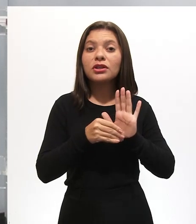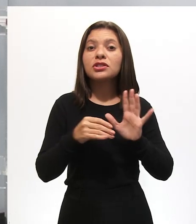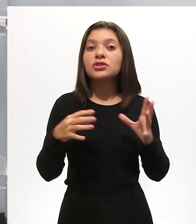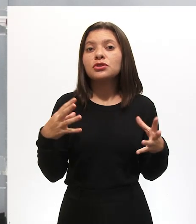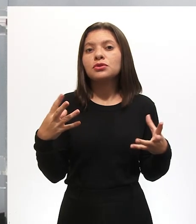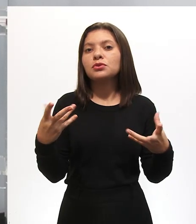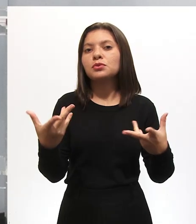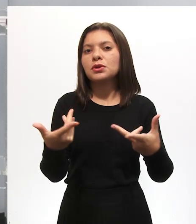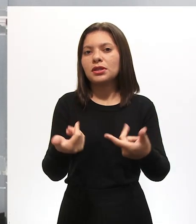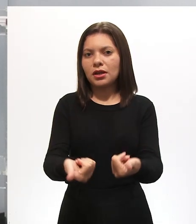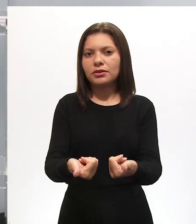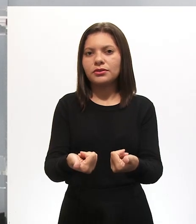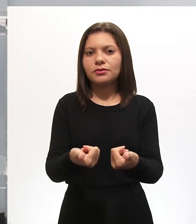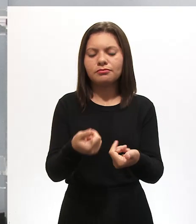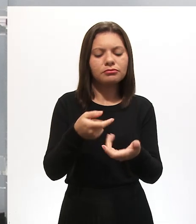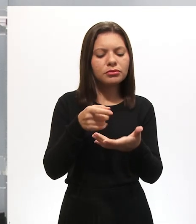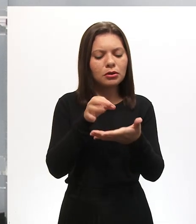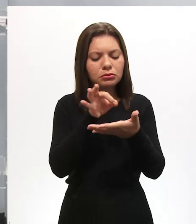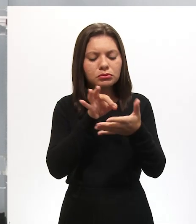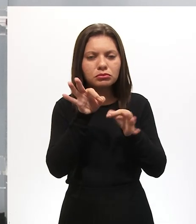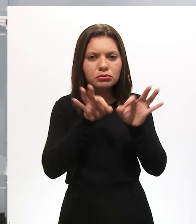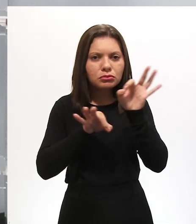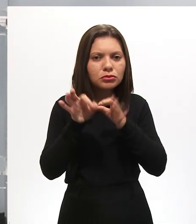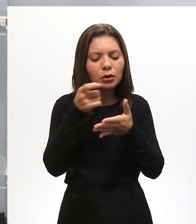Conteúdos que vai instigar o aluno